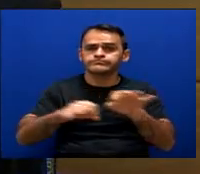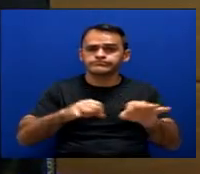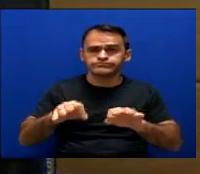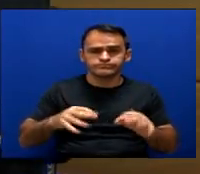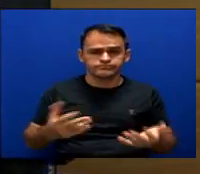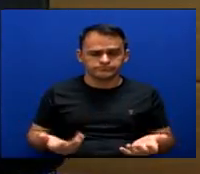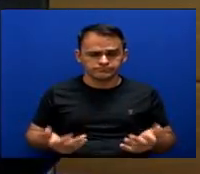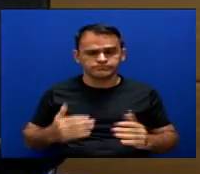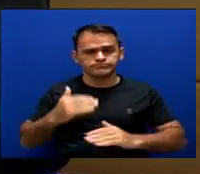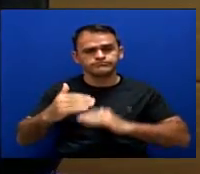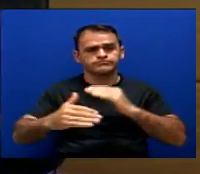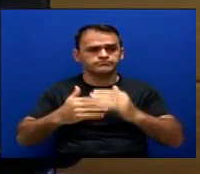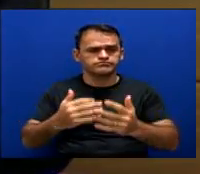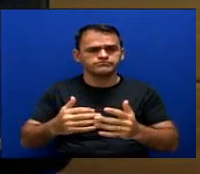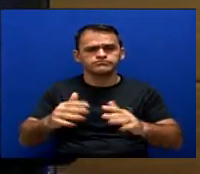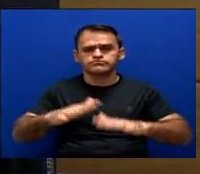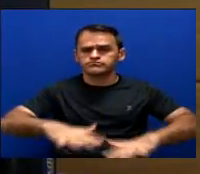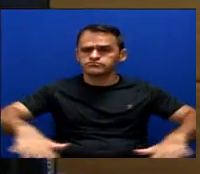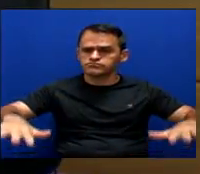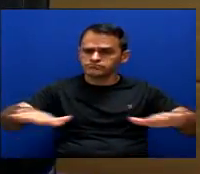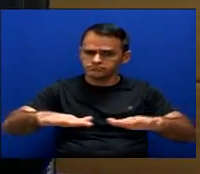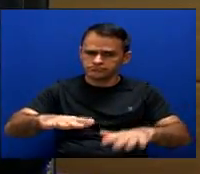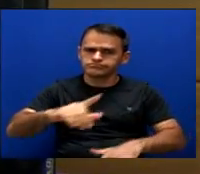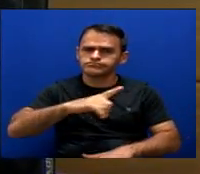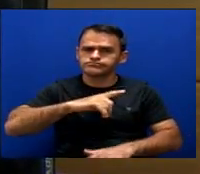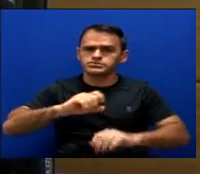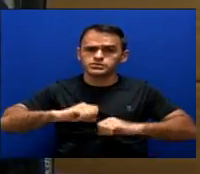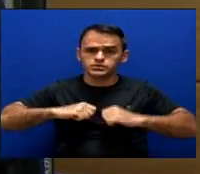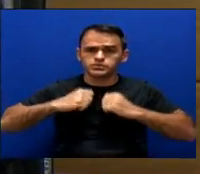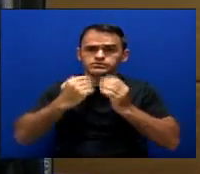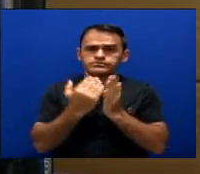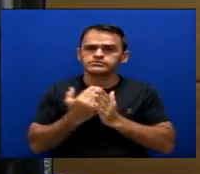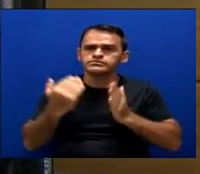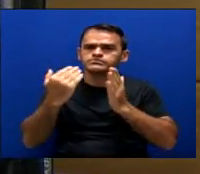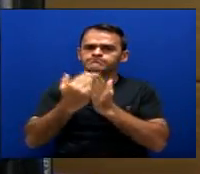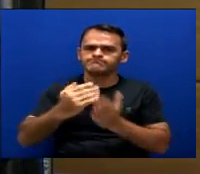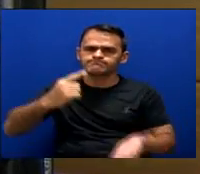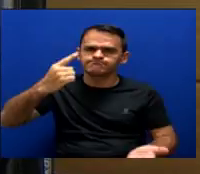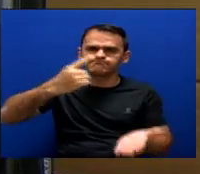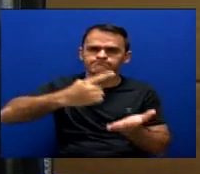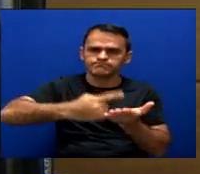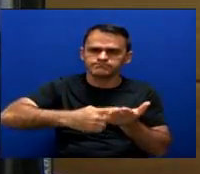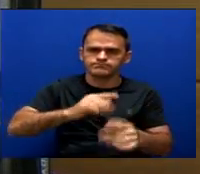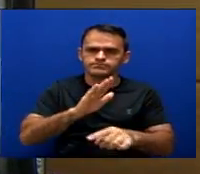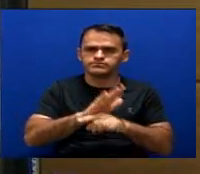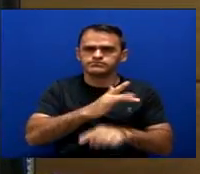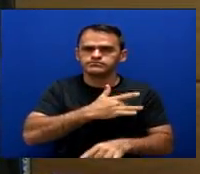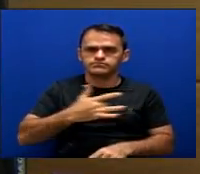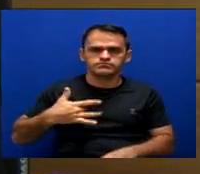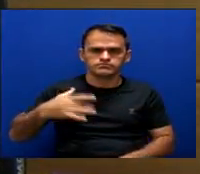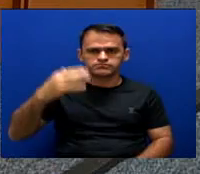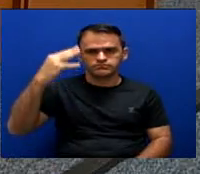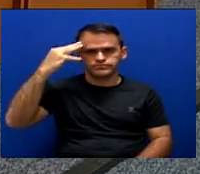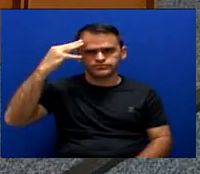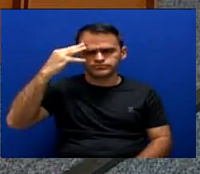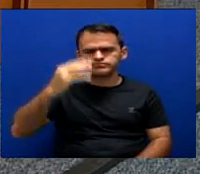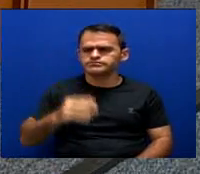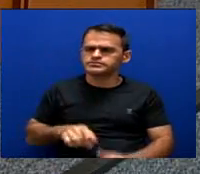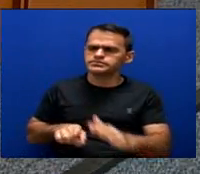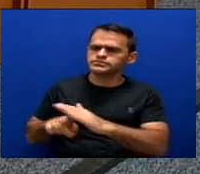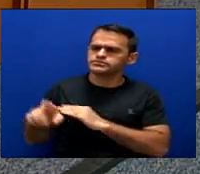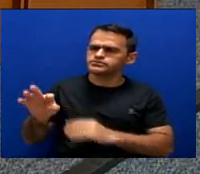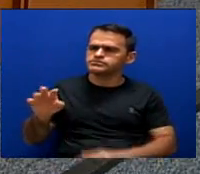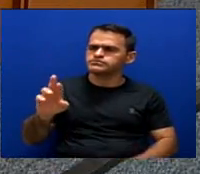está todo mundo mais comprometido com um sistema de saúde mental também então essas resulta que acontecem de